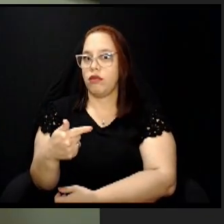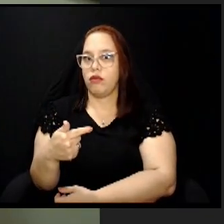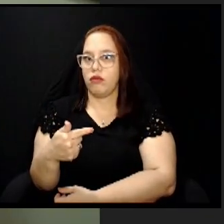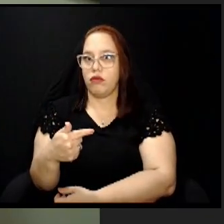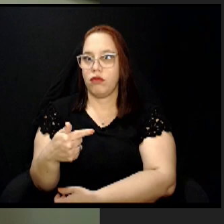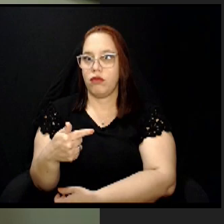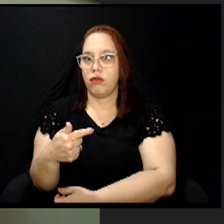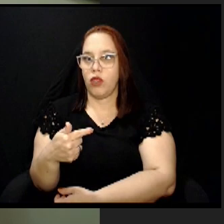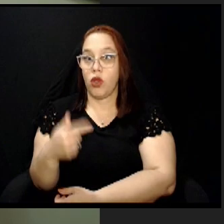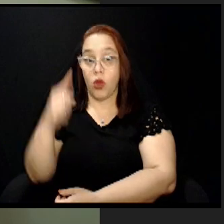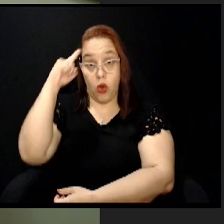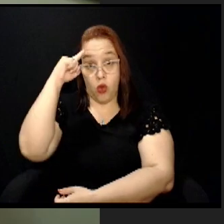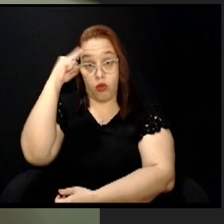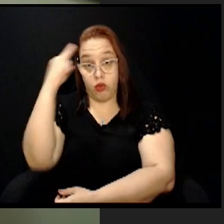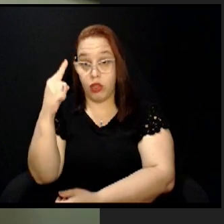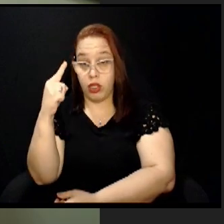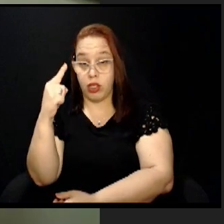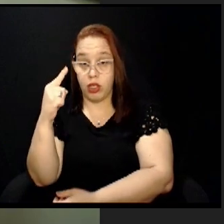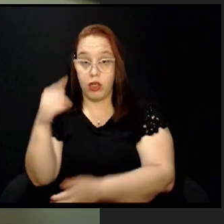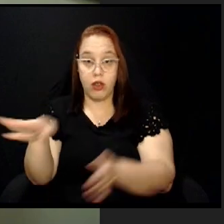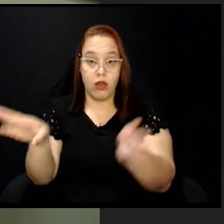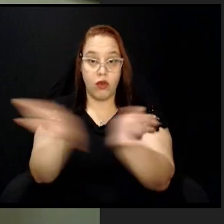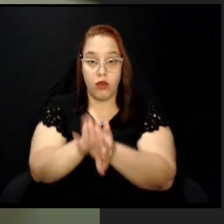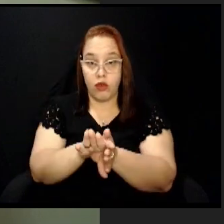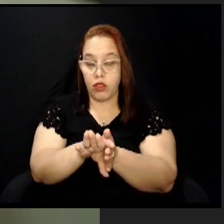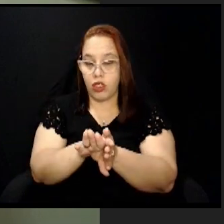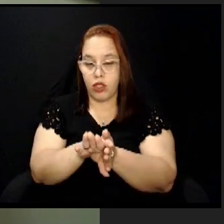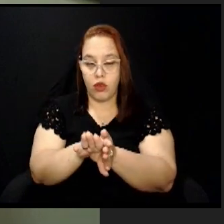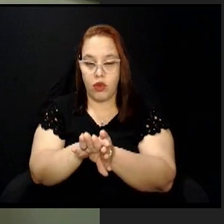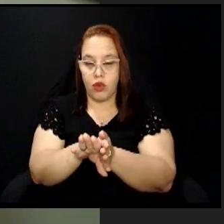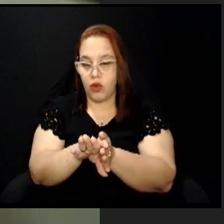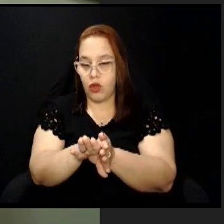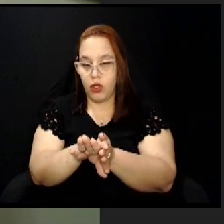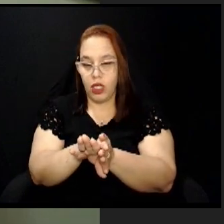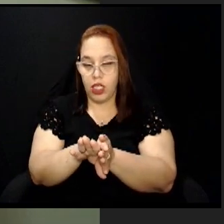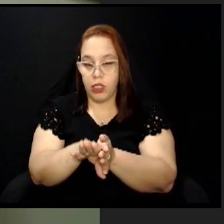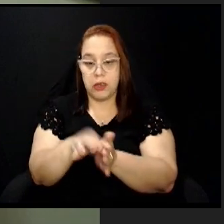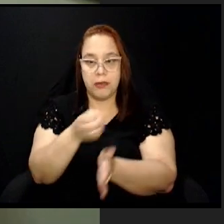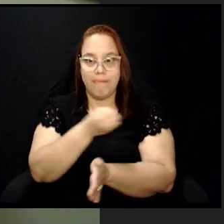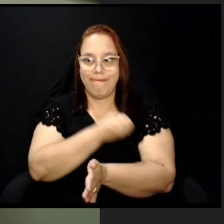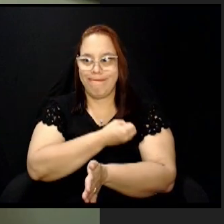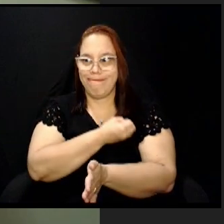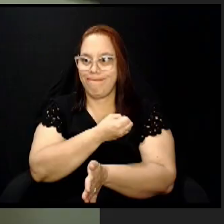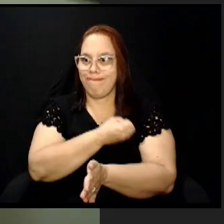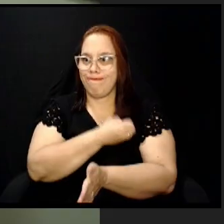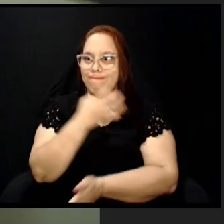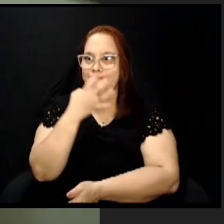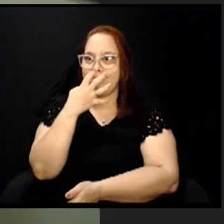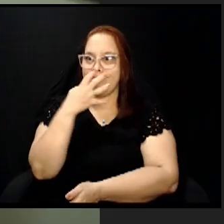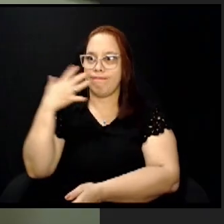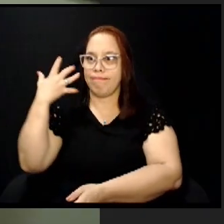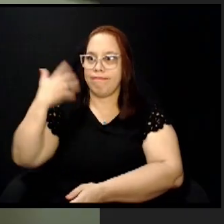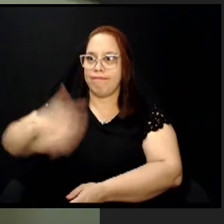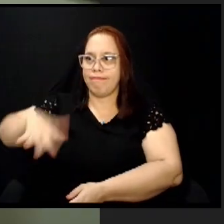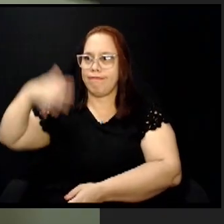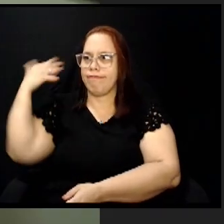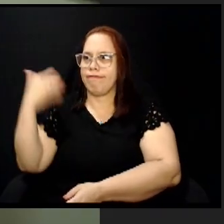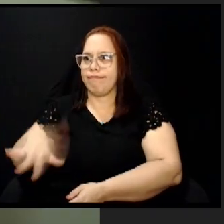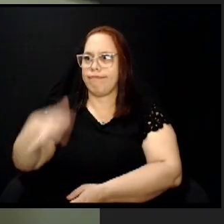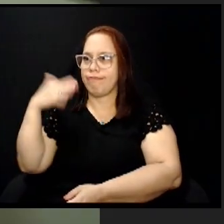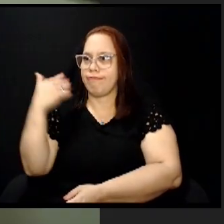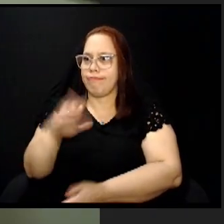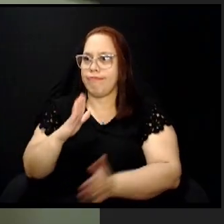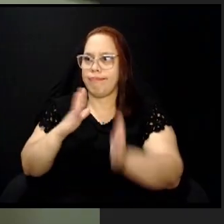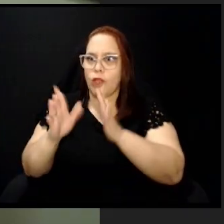verdade, quase que um dia praticamente, que foi quando eles chegaram lá. Então, por isso que foi um número que foi meio impressionante, por conta de ser